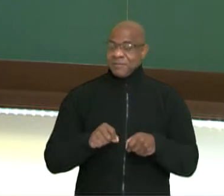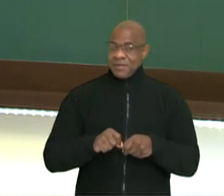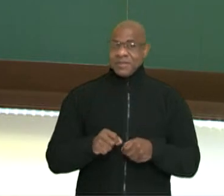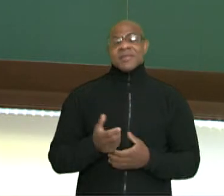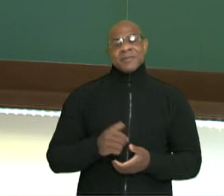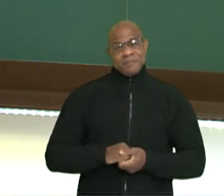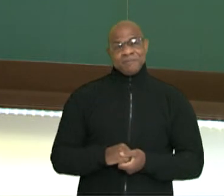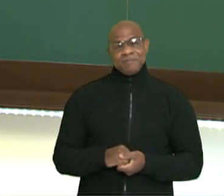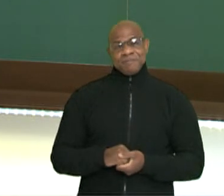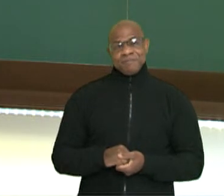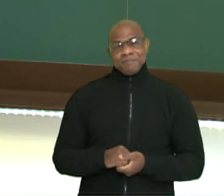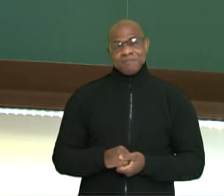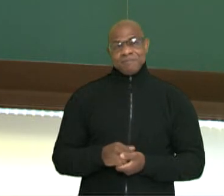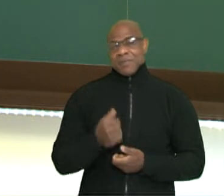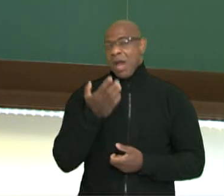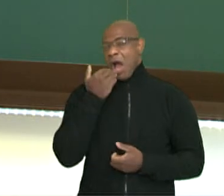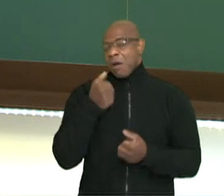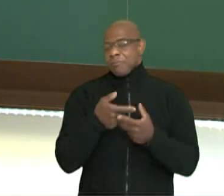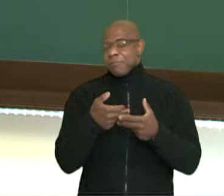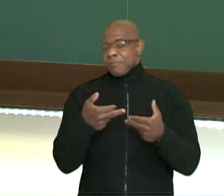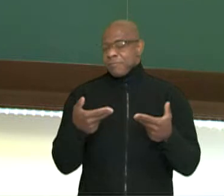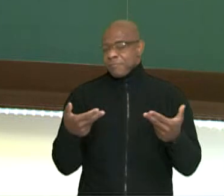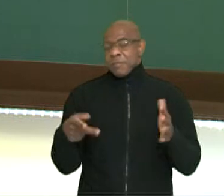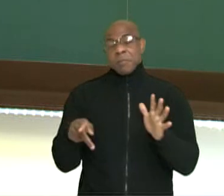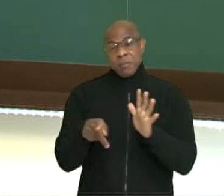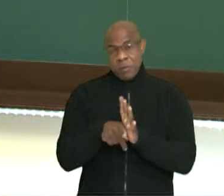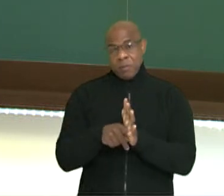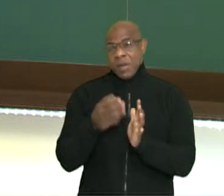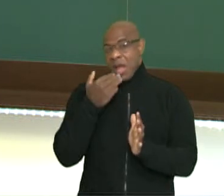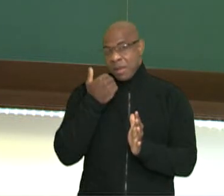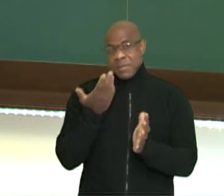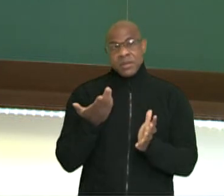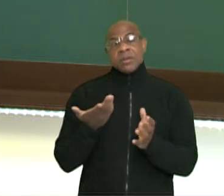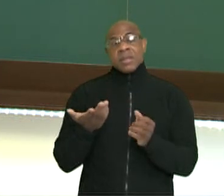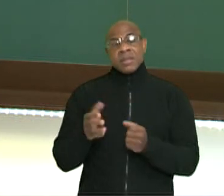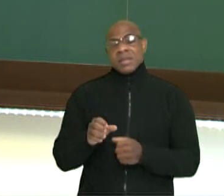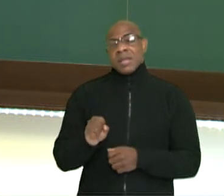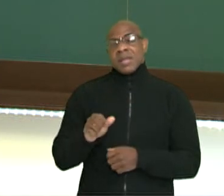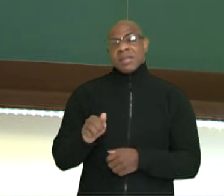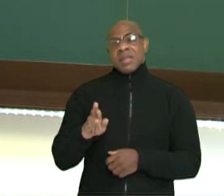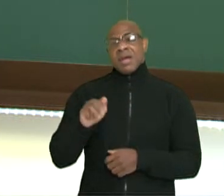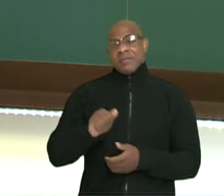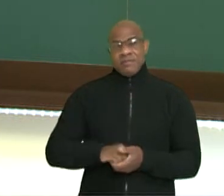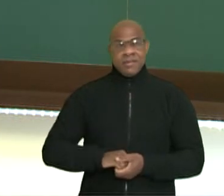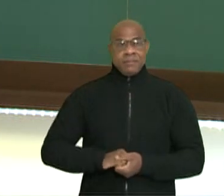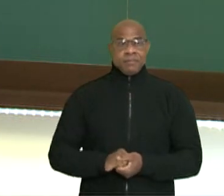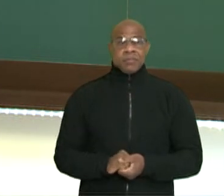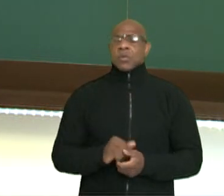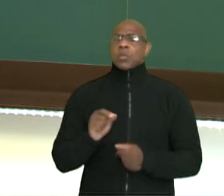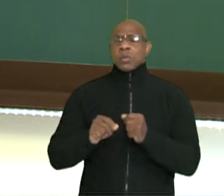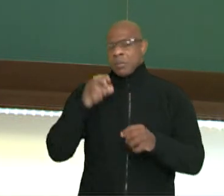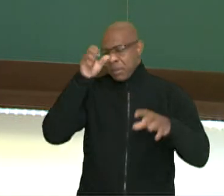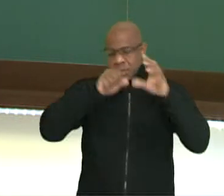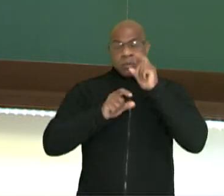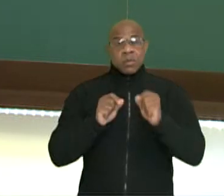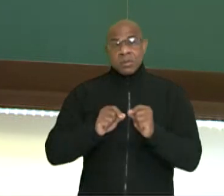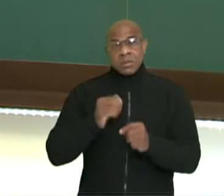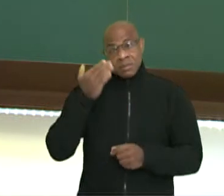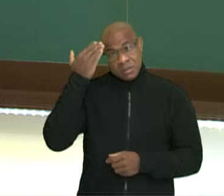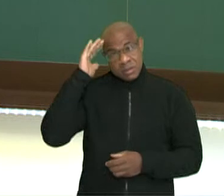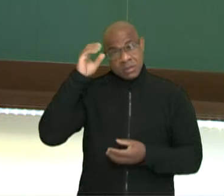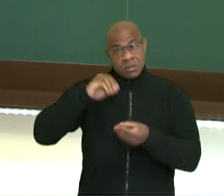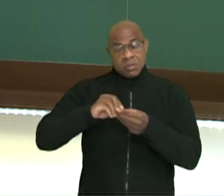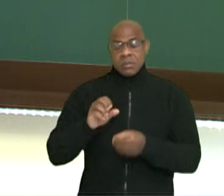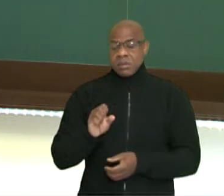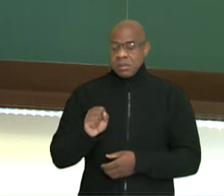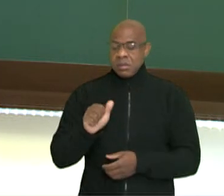e saboroso, porque são alimentos da safra, ok? Então, o que vimos nessa aula, gente? Nós entendemos o que é